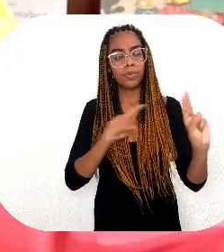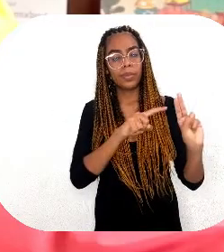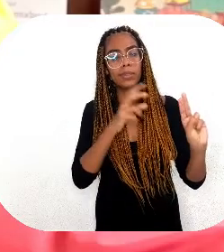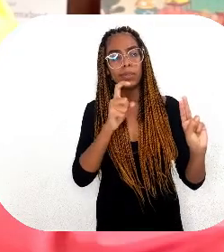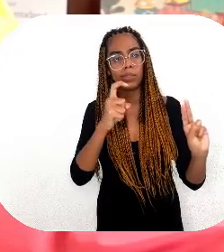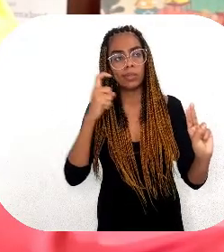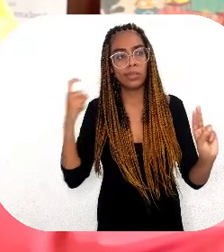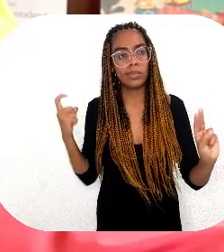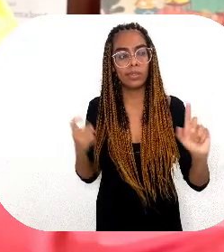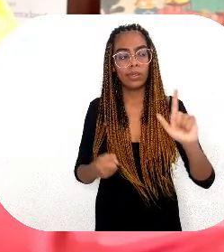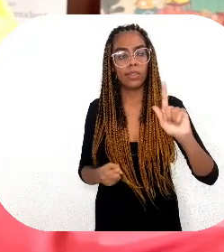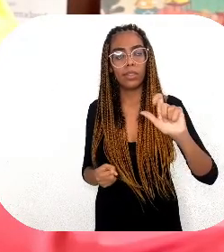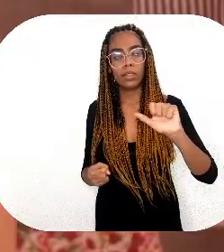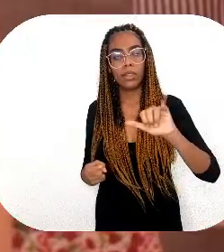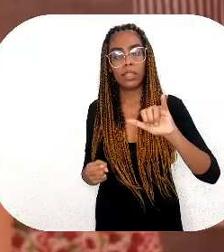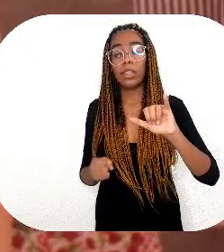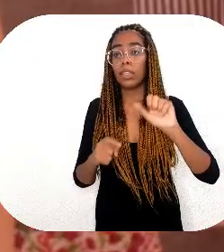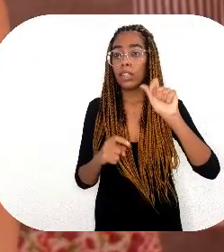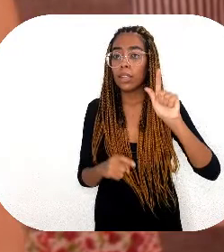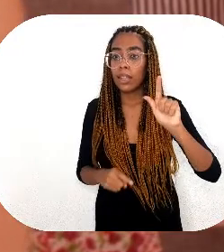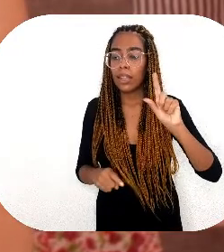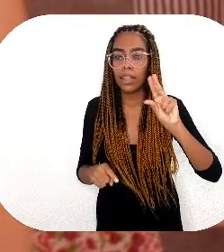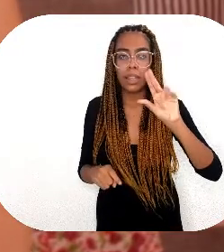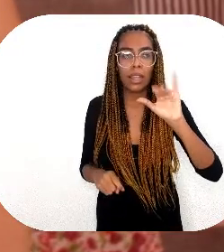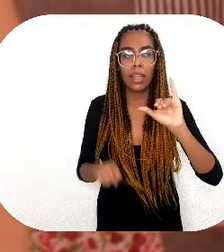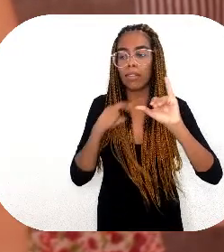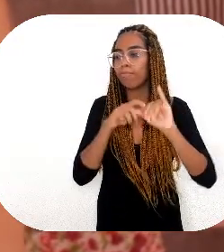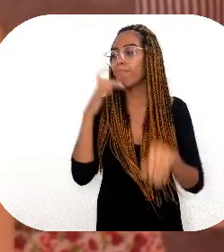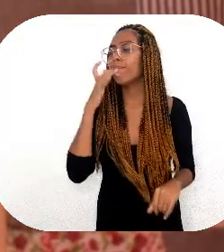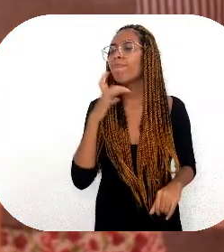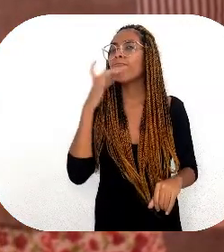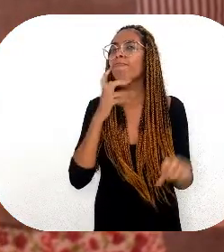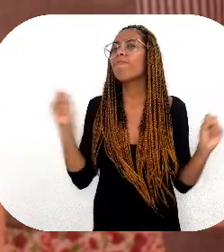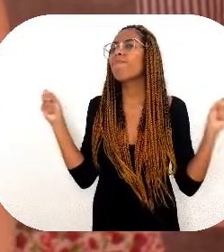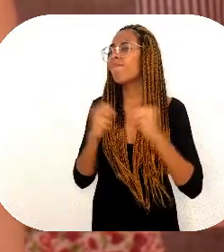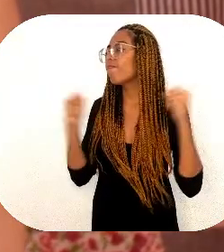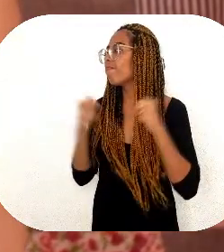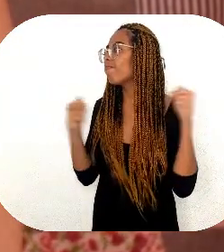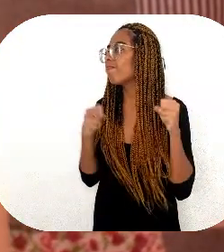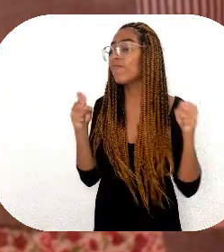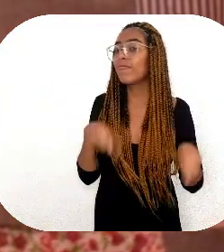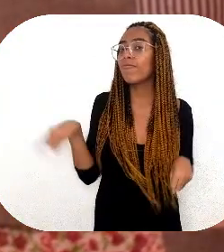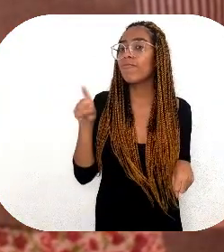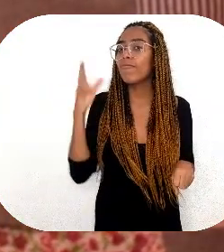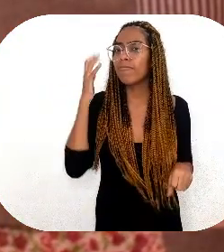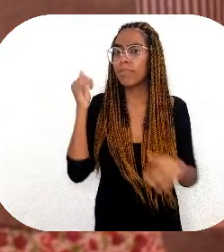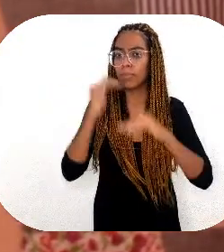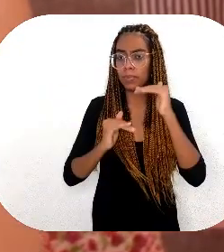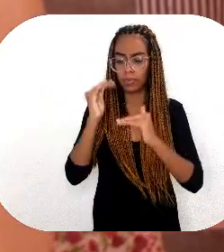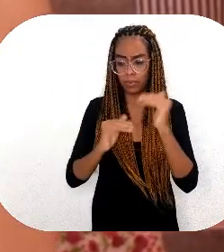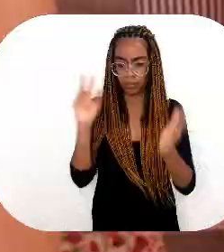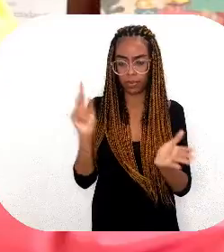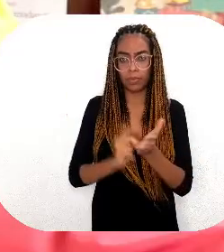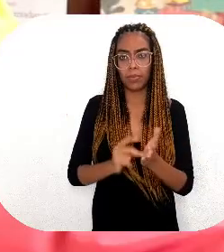aprendeu lá na cozinha dos humanos, chamada ghee. Ai, o ghee é uma delícia, amigo gato. Você vai adorar.